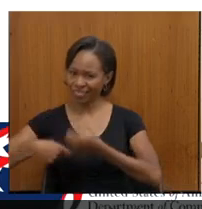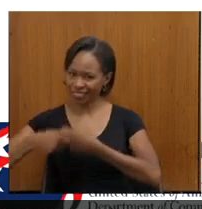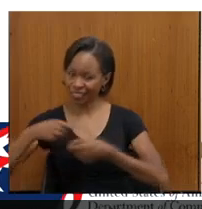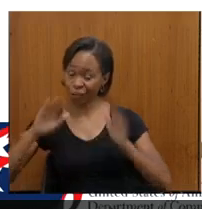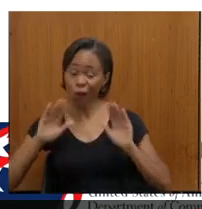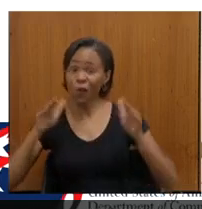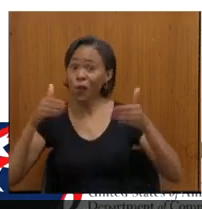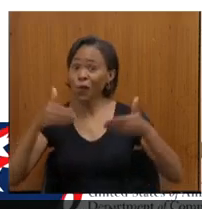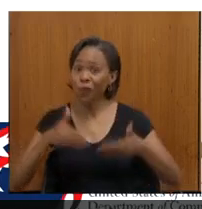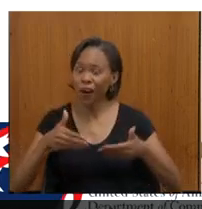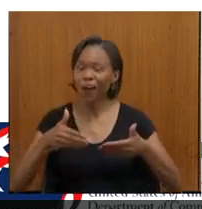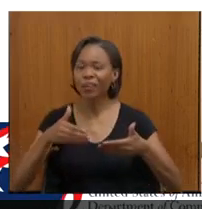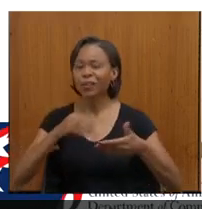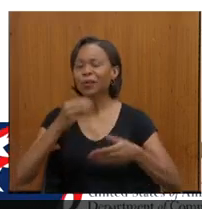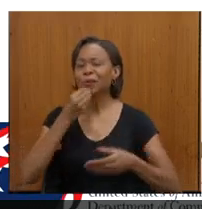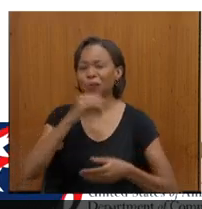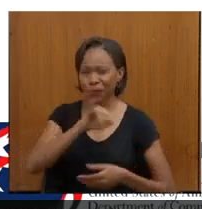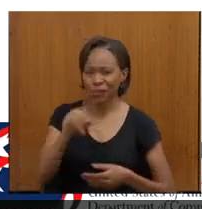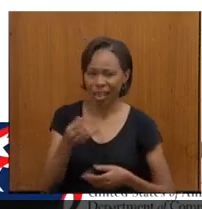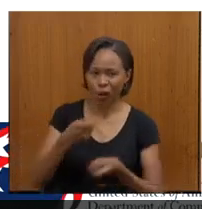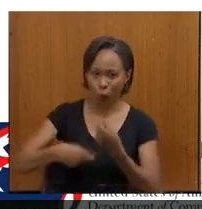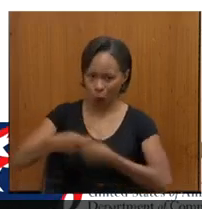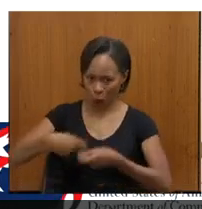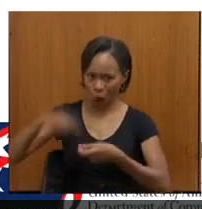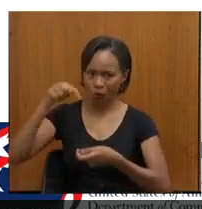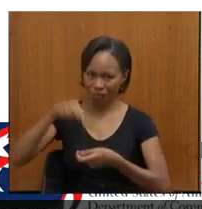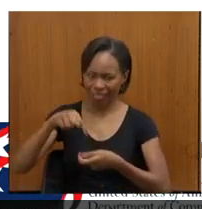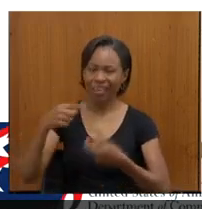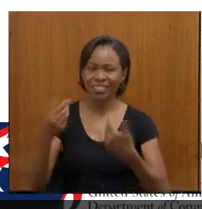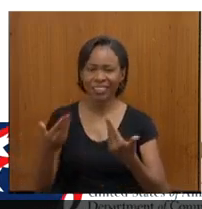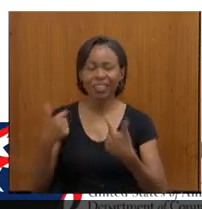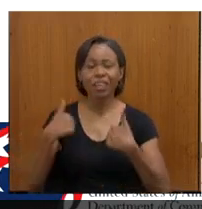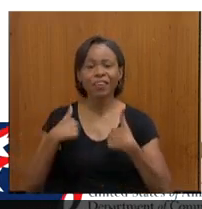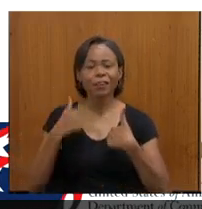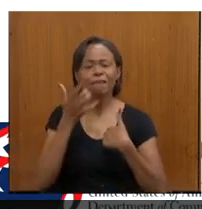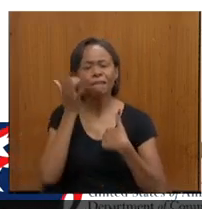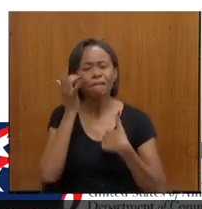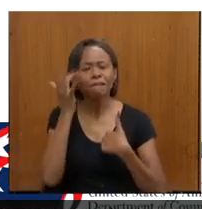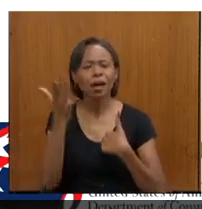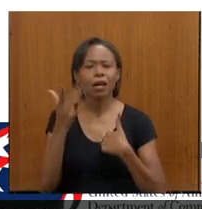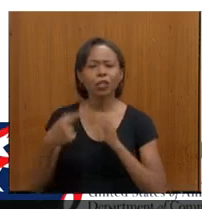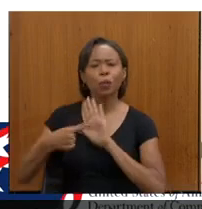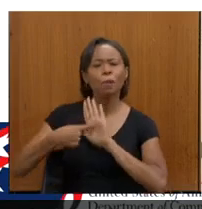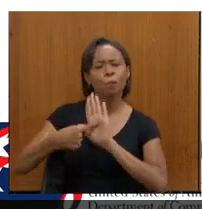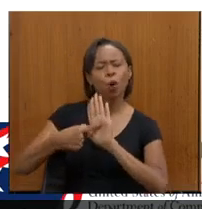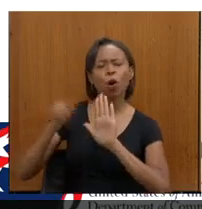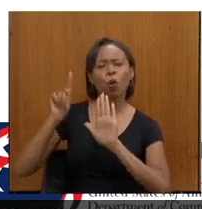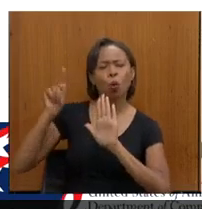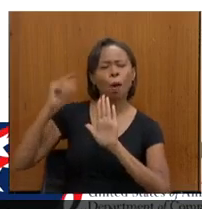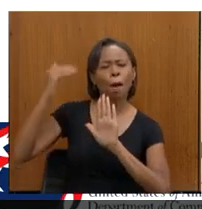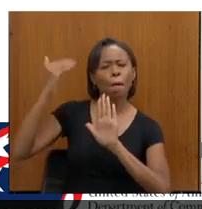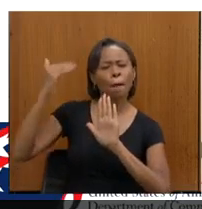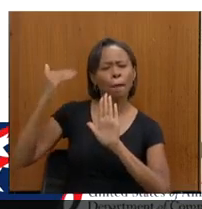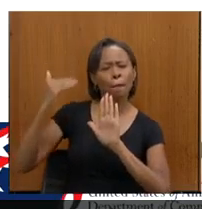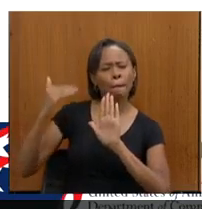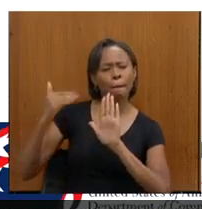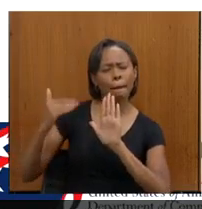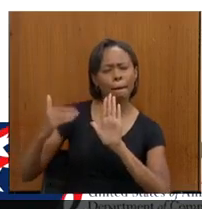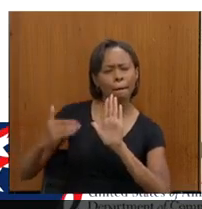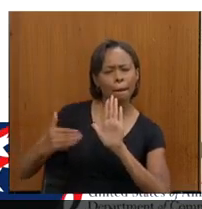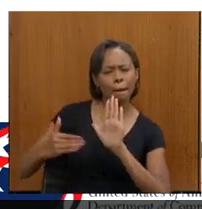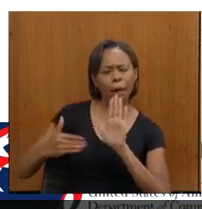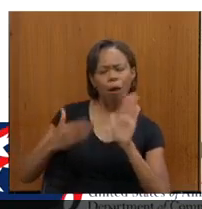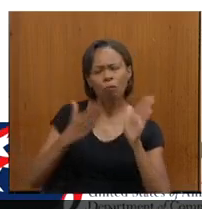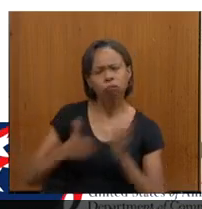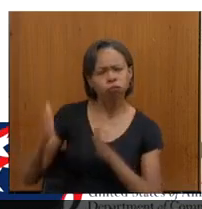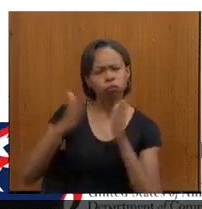realmente as oportunidades comerciais mas para mim tô bastante mostra todo o processo de evolução da cadeia de